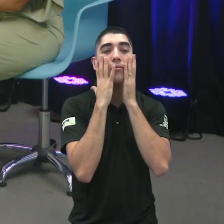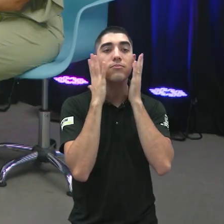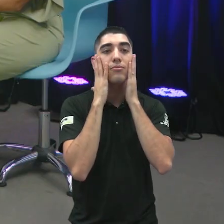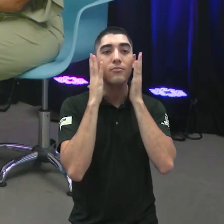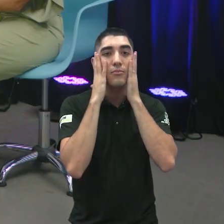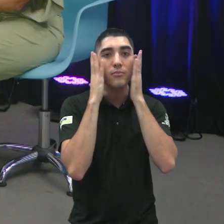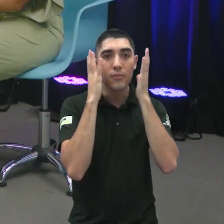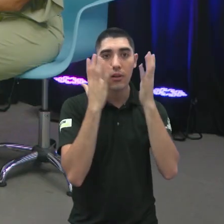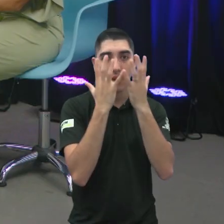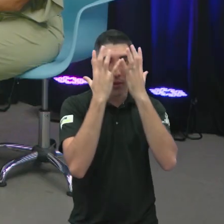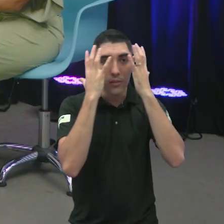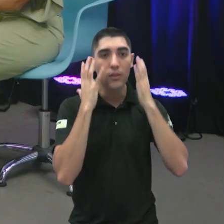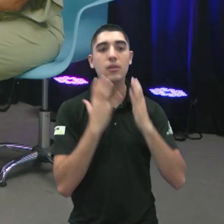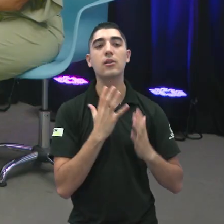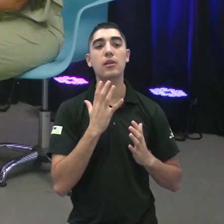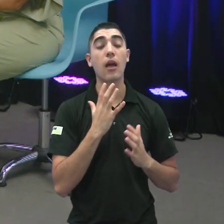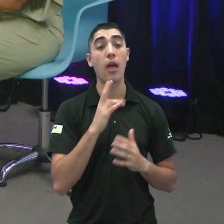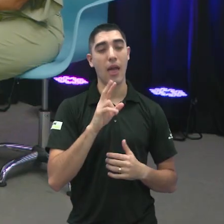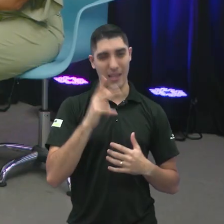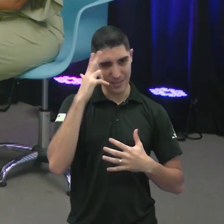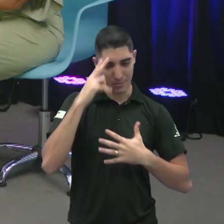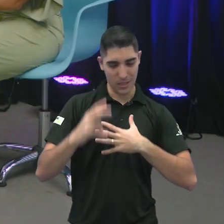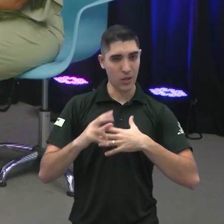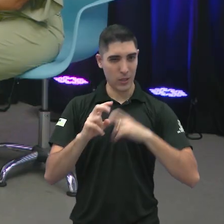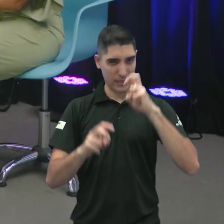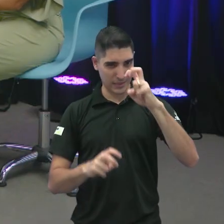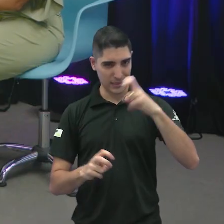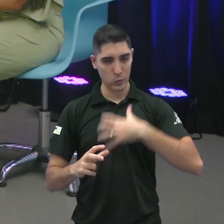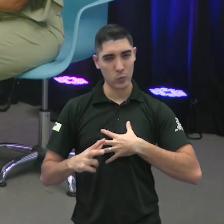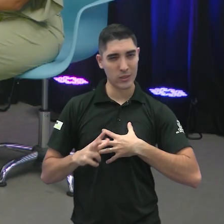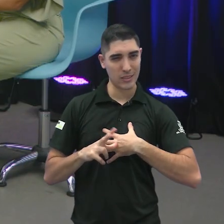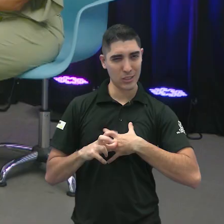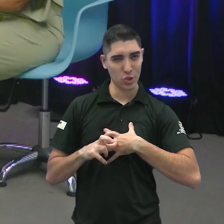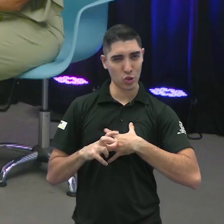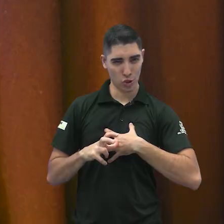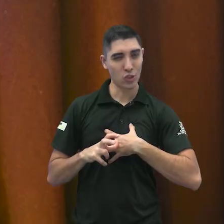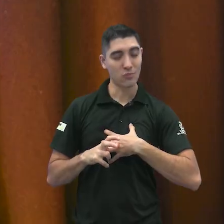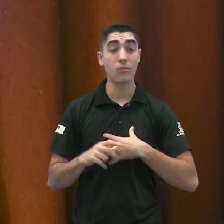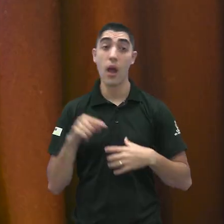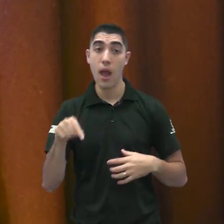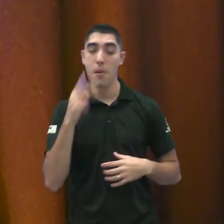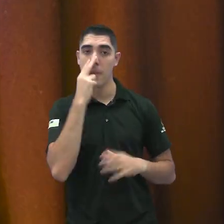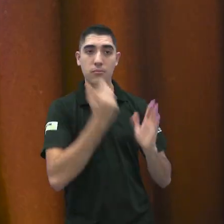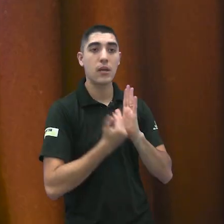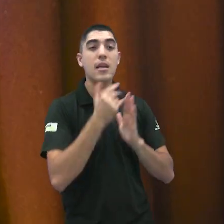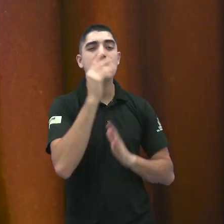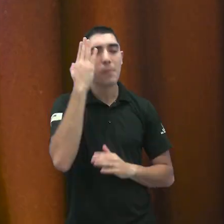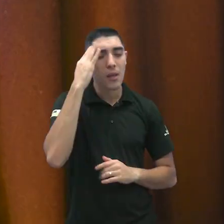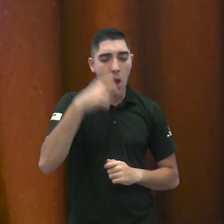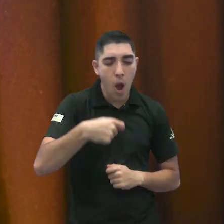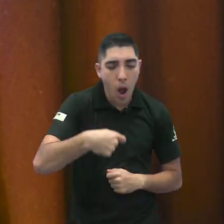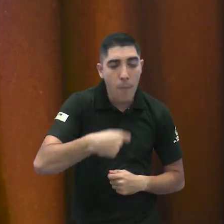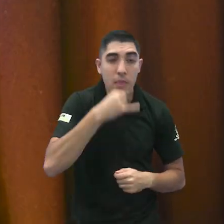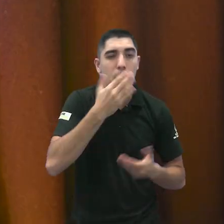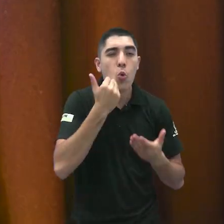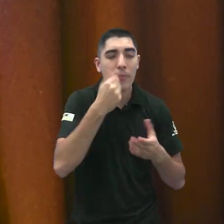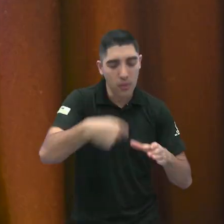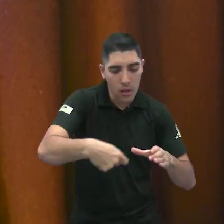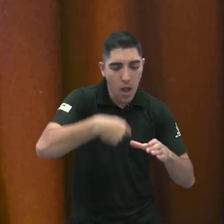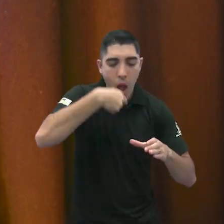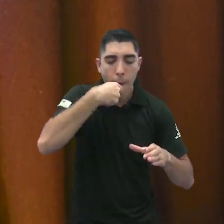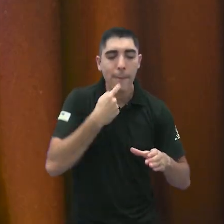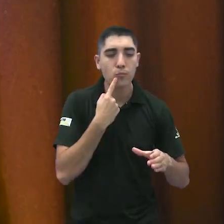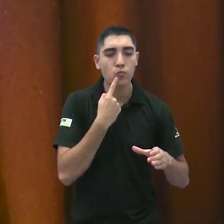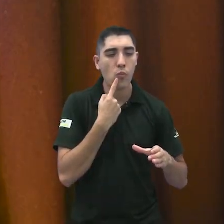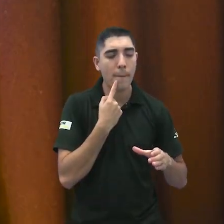cervical. Então, tudo que está relacionado aos 5 sentidos, esse traço vai ter com mais intensidade. Sabe aquela pessoa que come a comida, que sente a